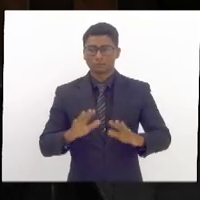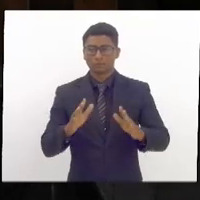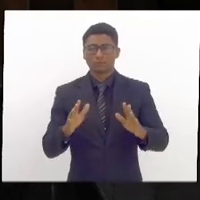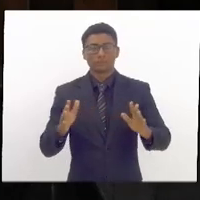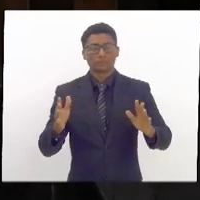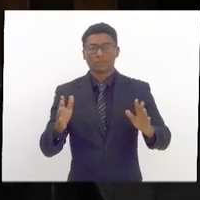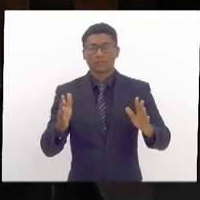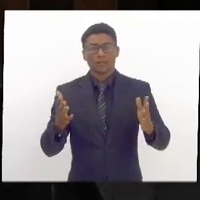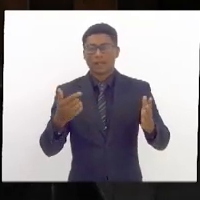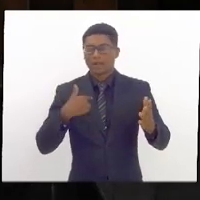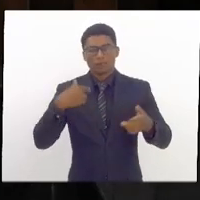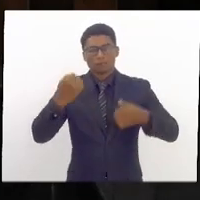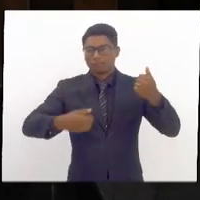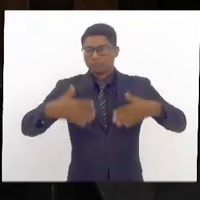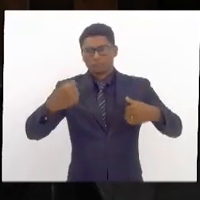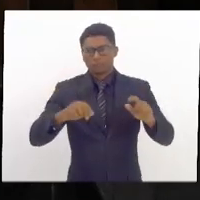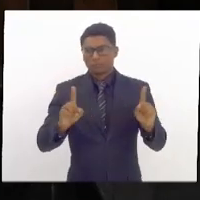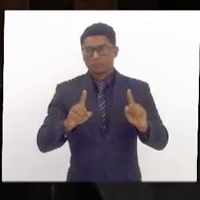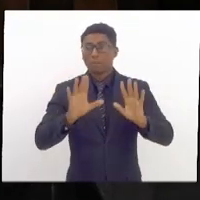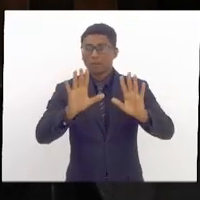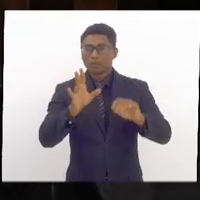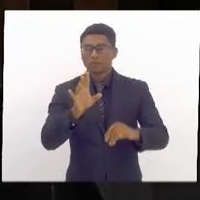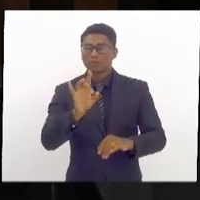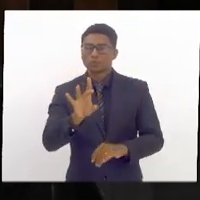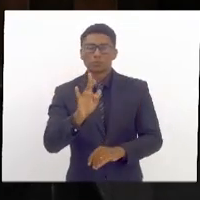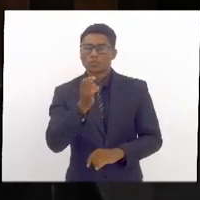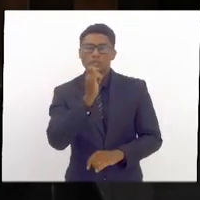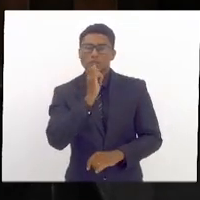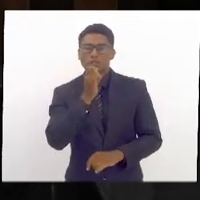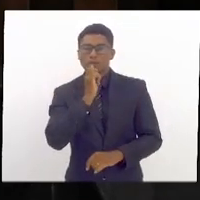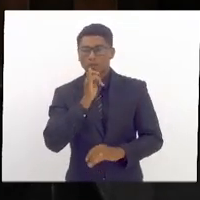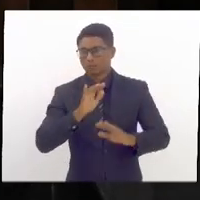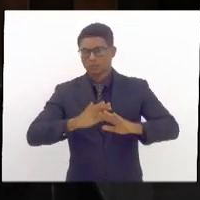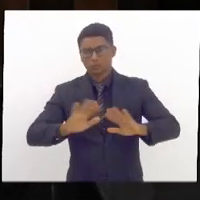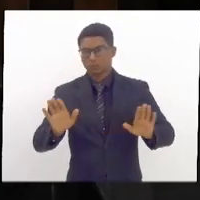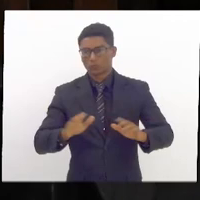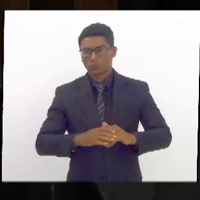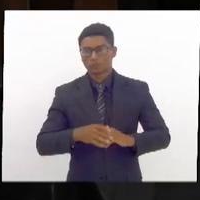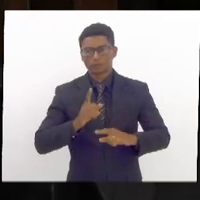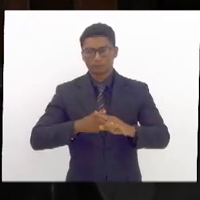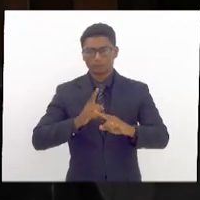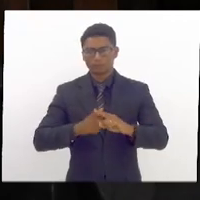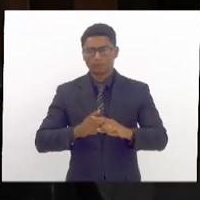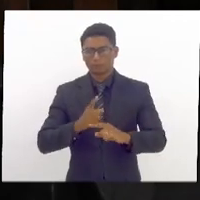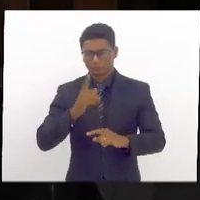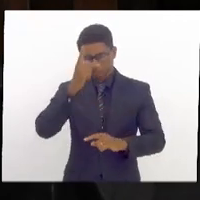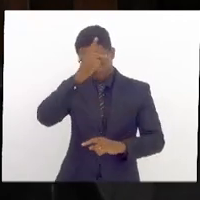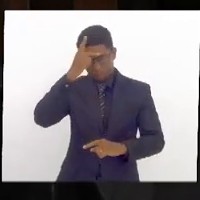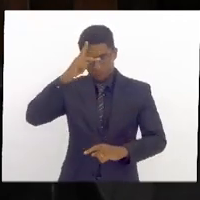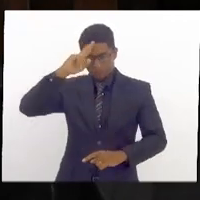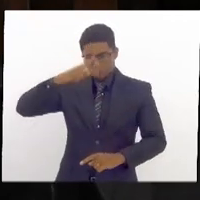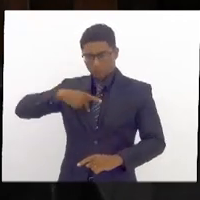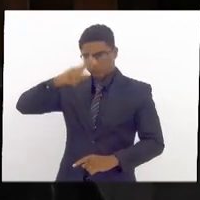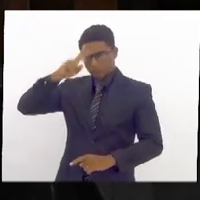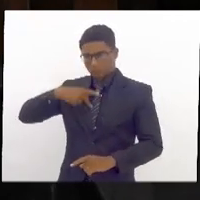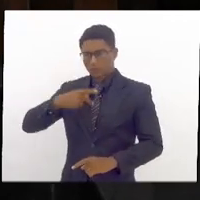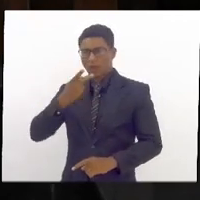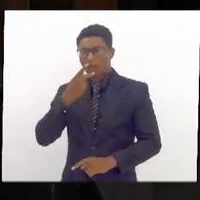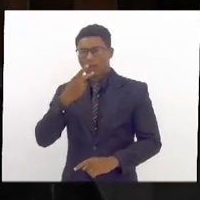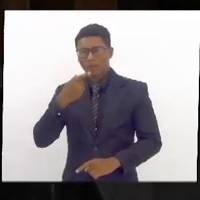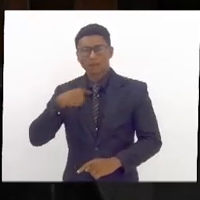apenas exemplificando que essa modelagem de autodeclaração, ela é